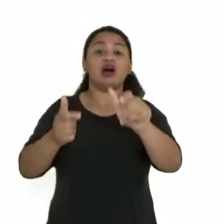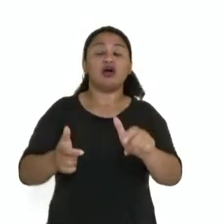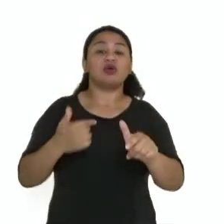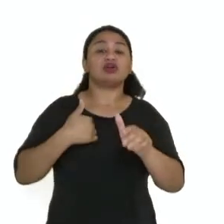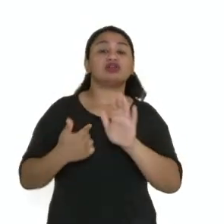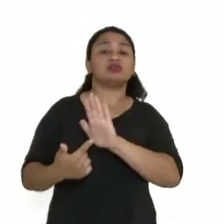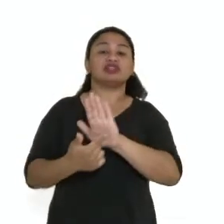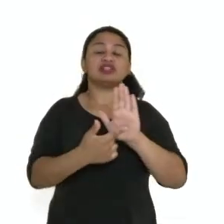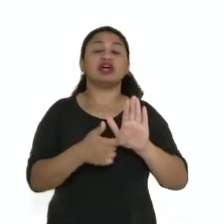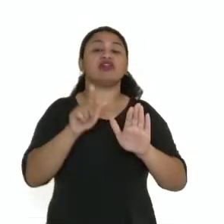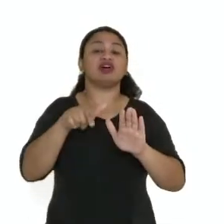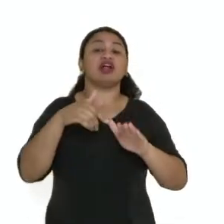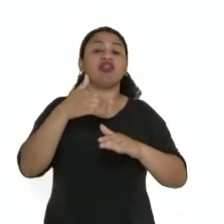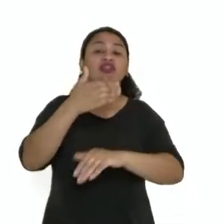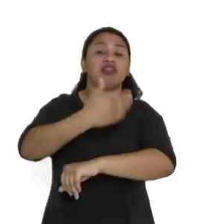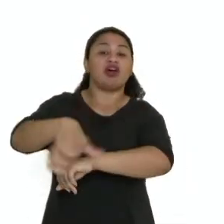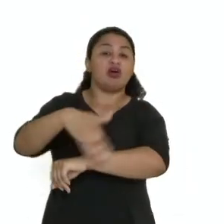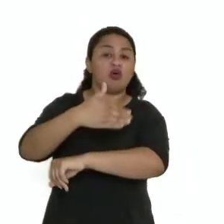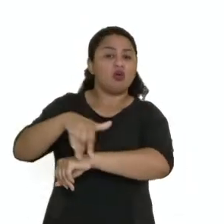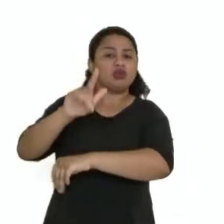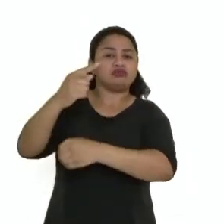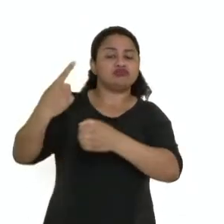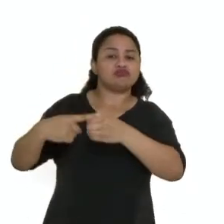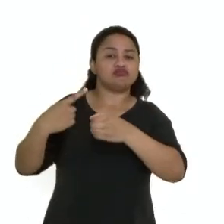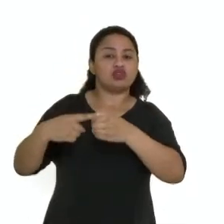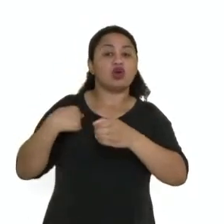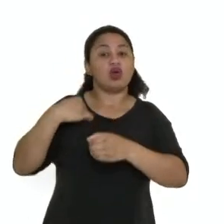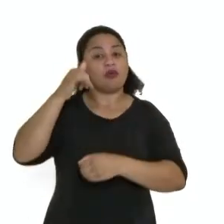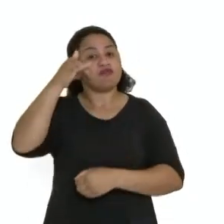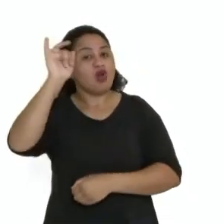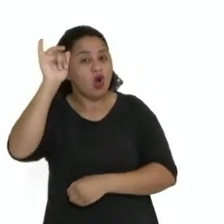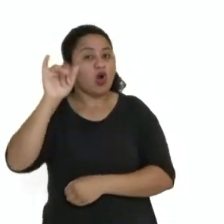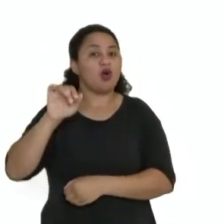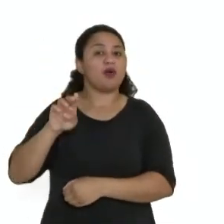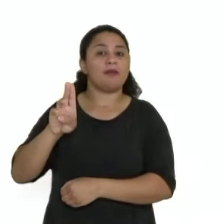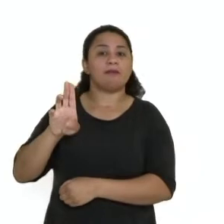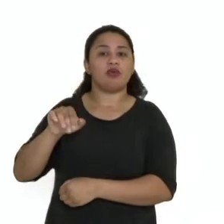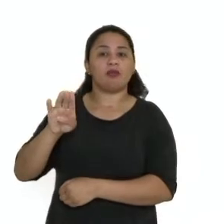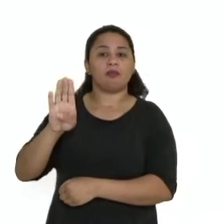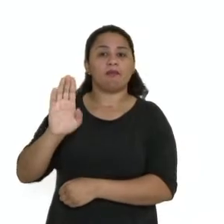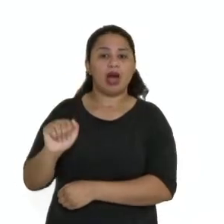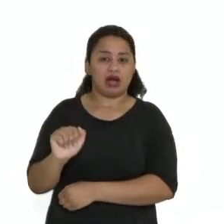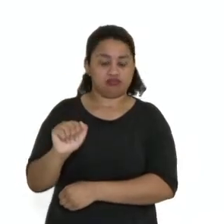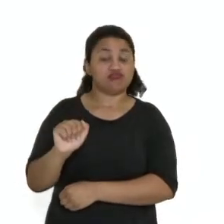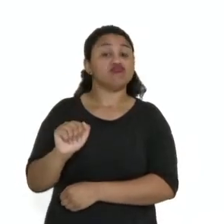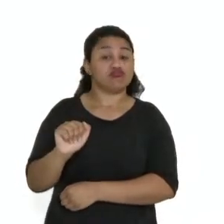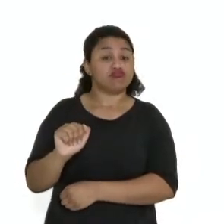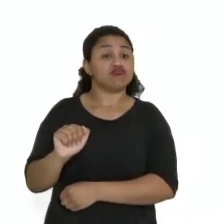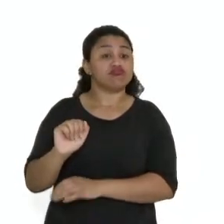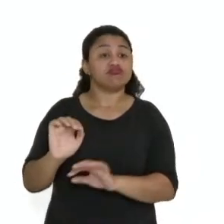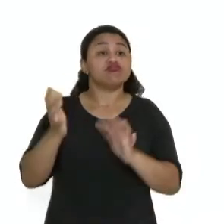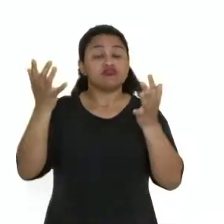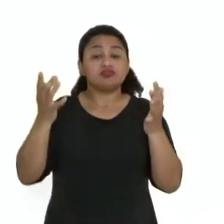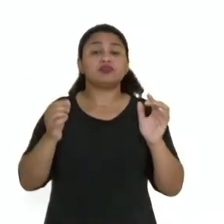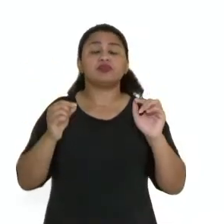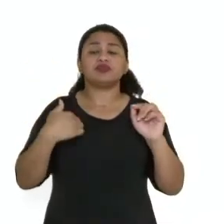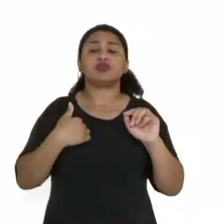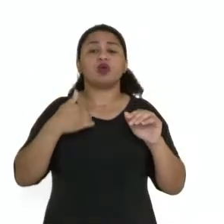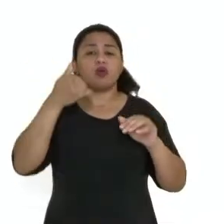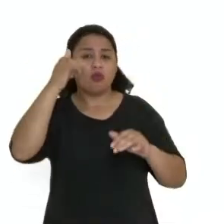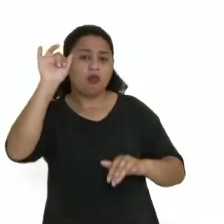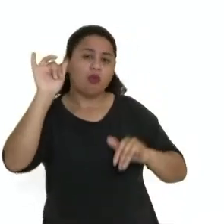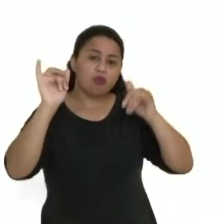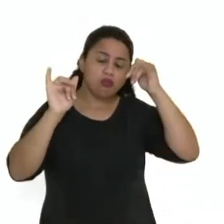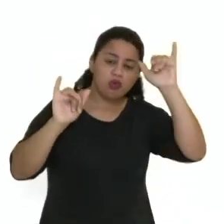o folclore do boi bumbá, uma variação do Bumba Meu Boi nordestino. Então, os bois encenam a